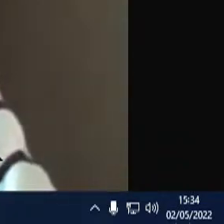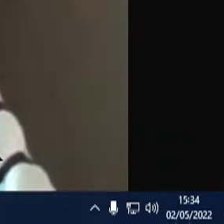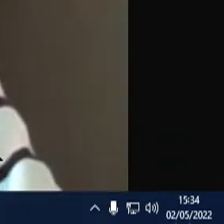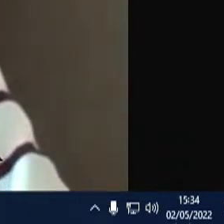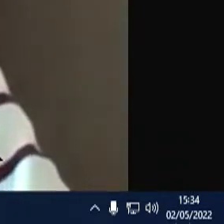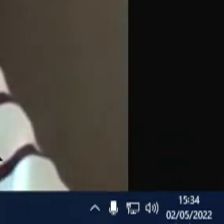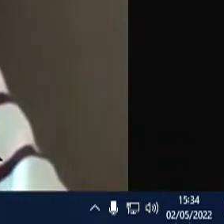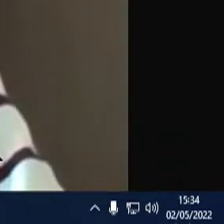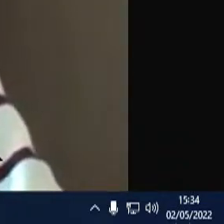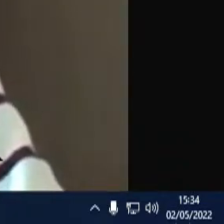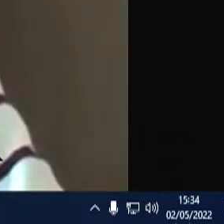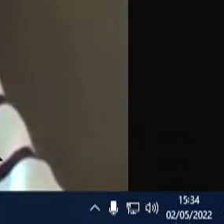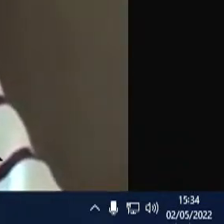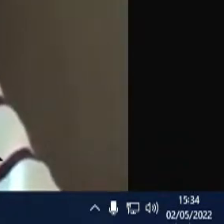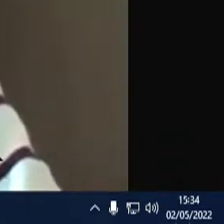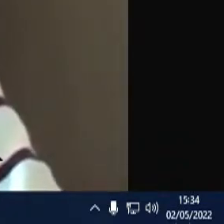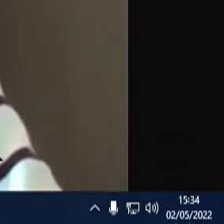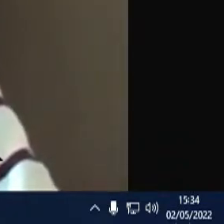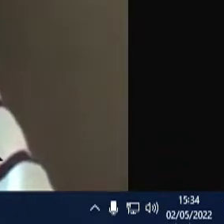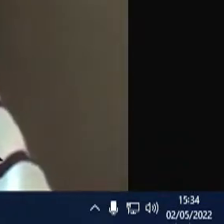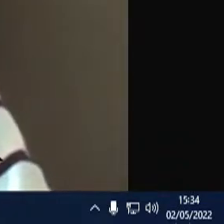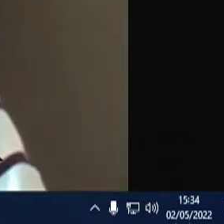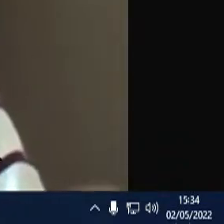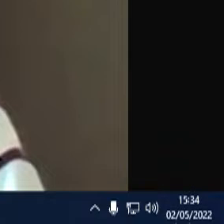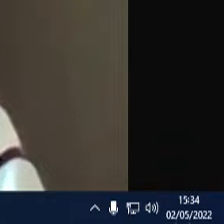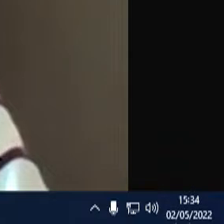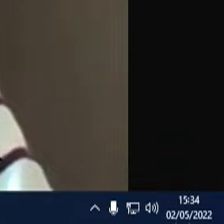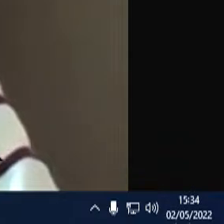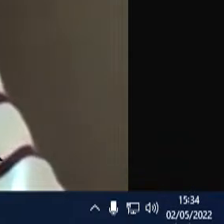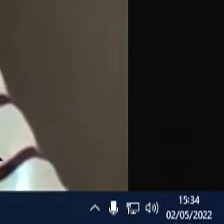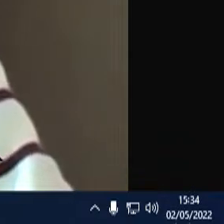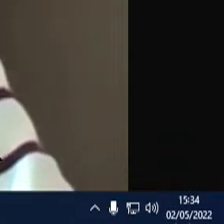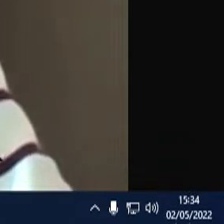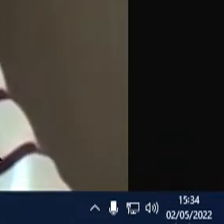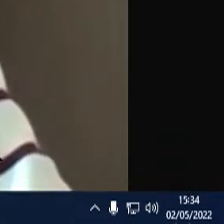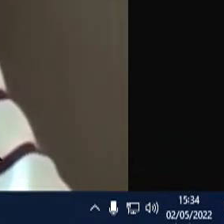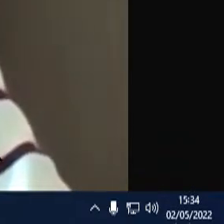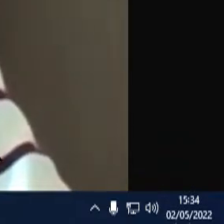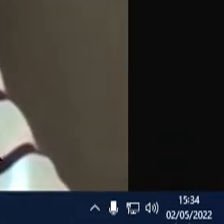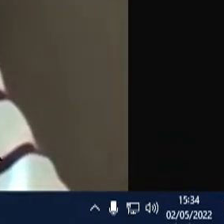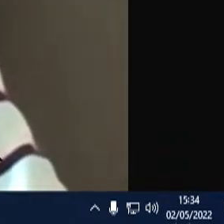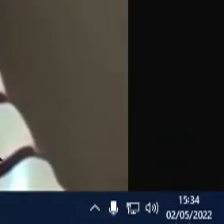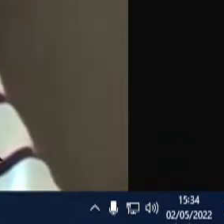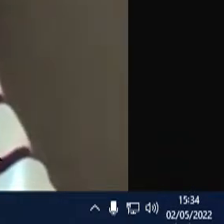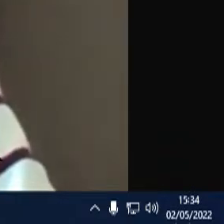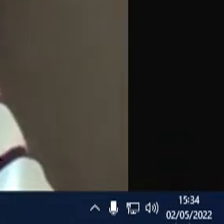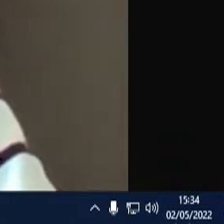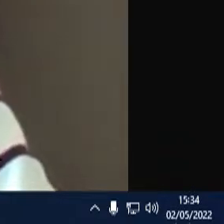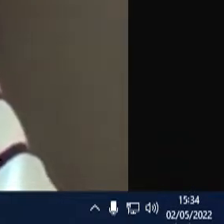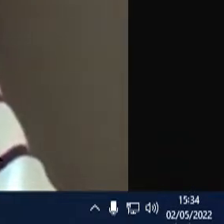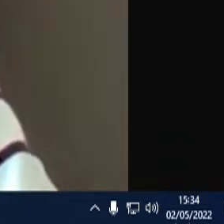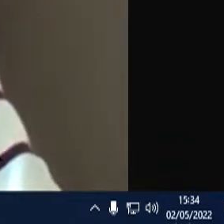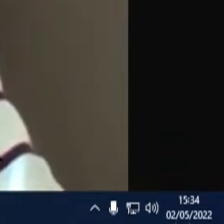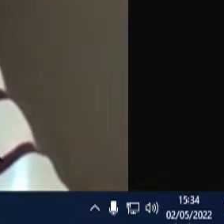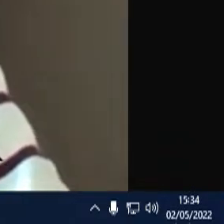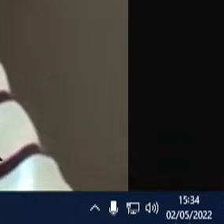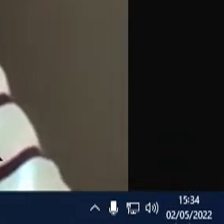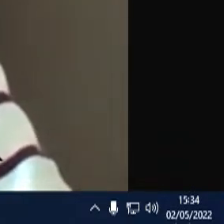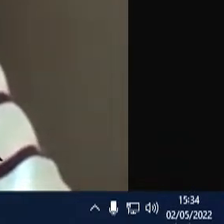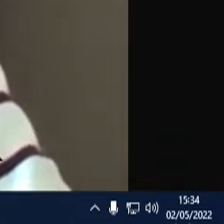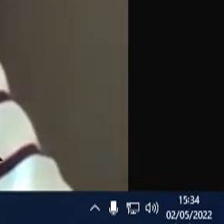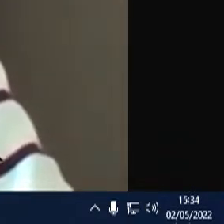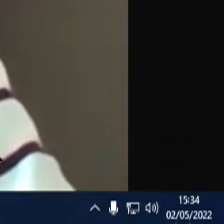hoje para que nós façamos uma proposta de um novo visual para o centro da cidade. Eu já falei em